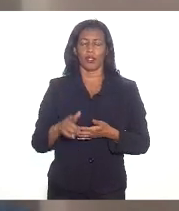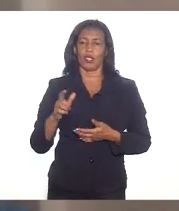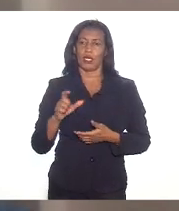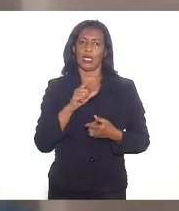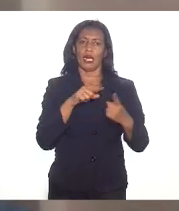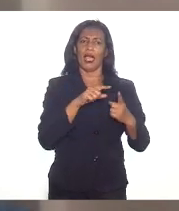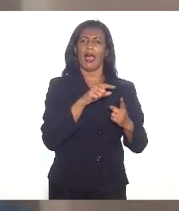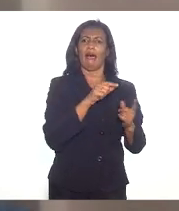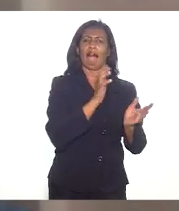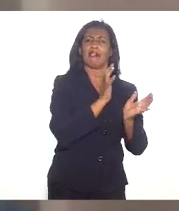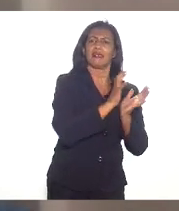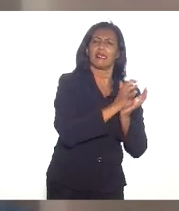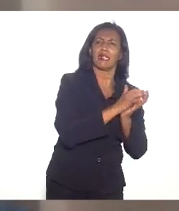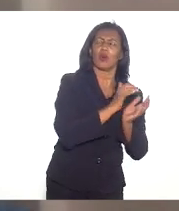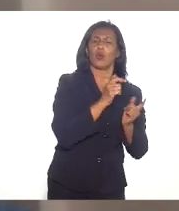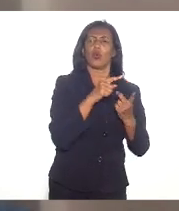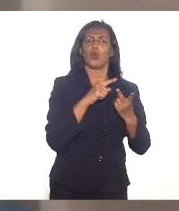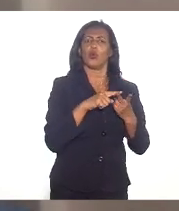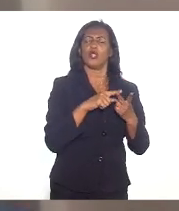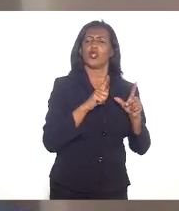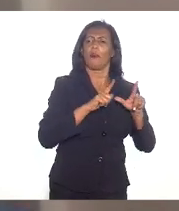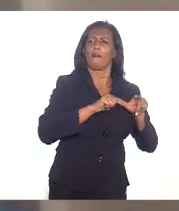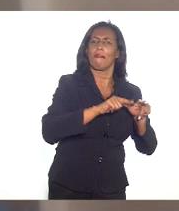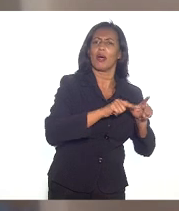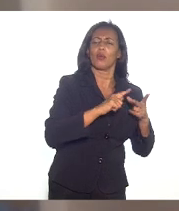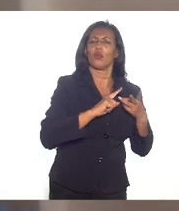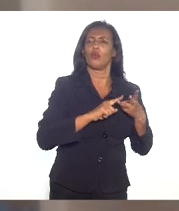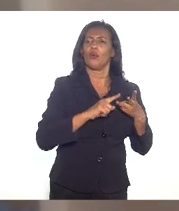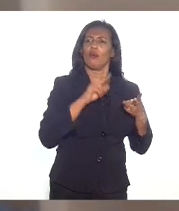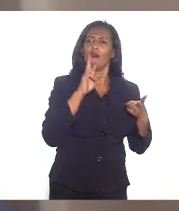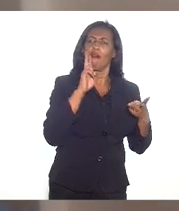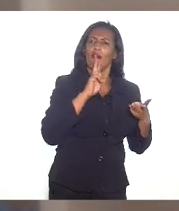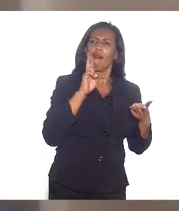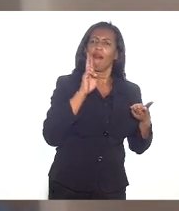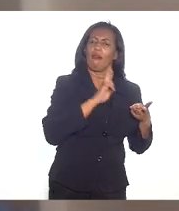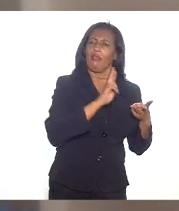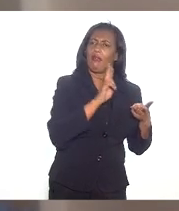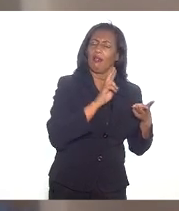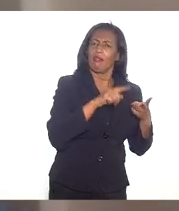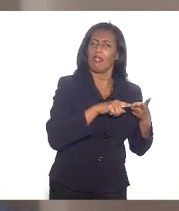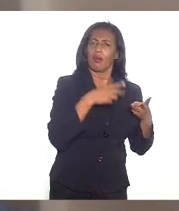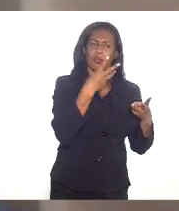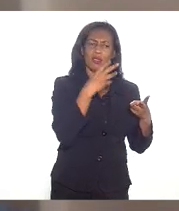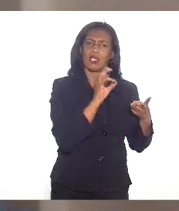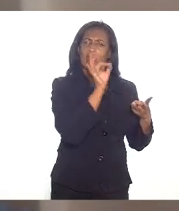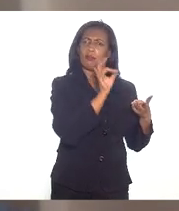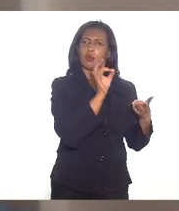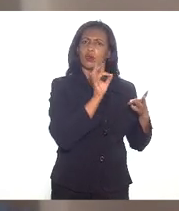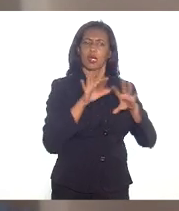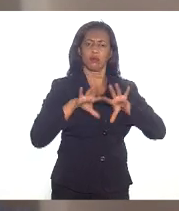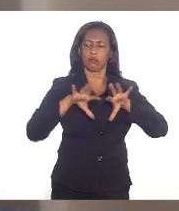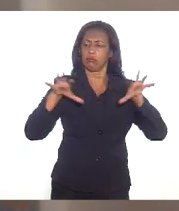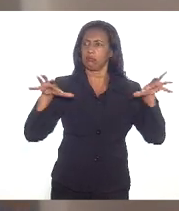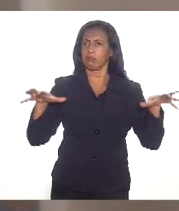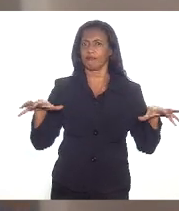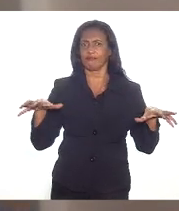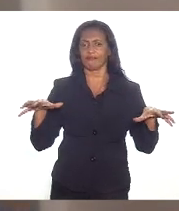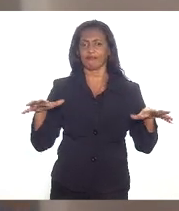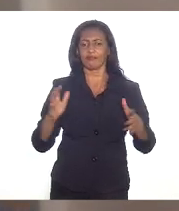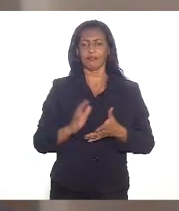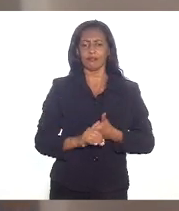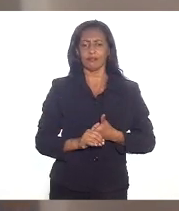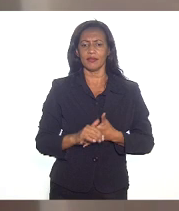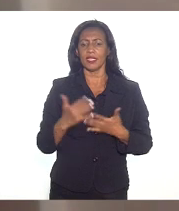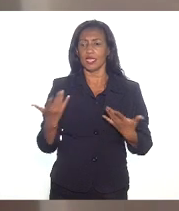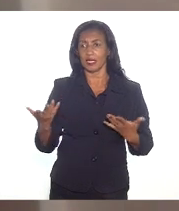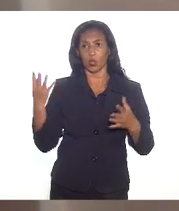Cruz, Campo Grande, Bangu e Realengo, onde mora quase 30% da população. Né? Então, na verdade,